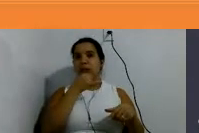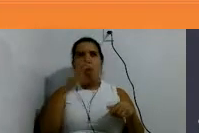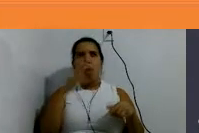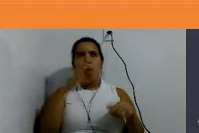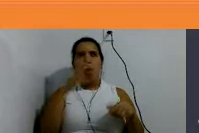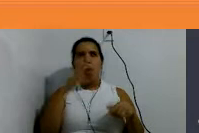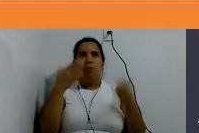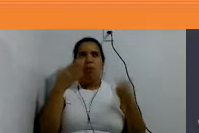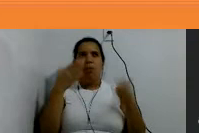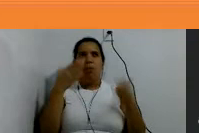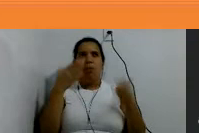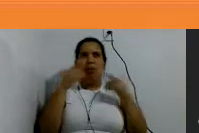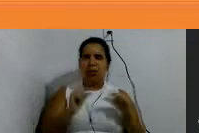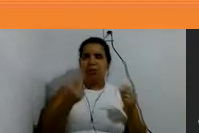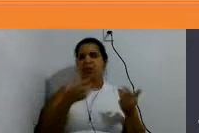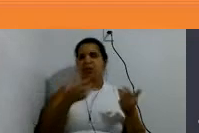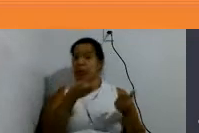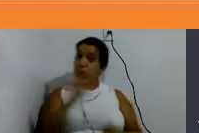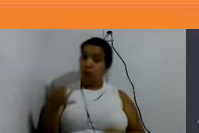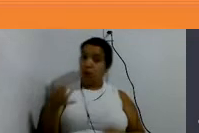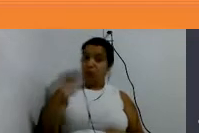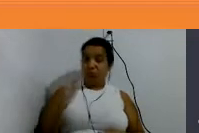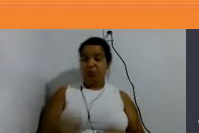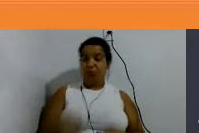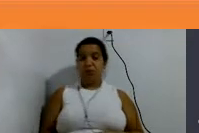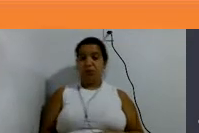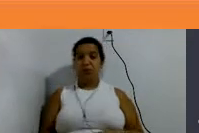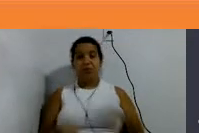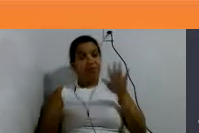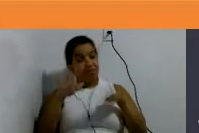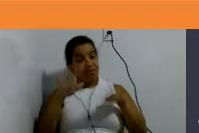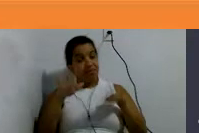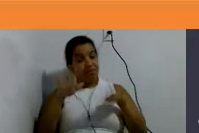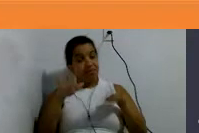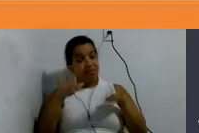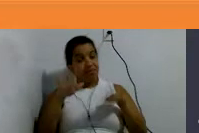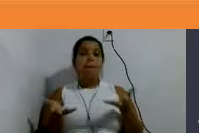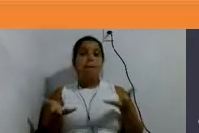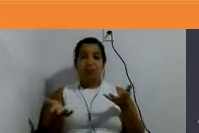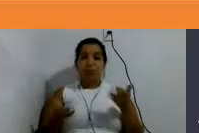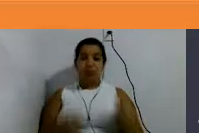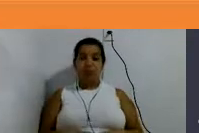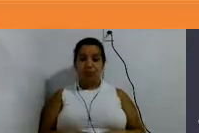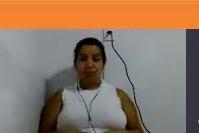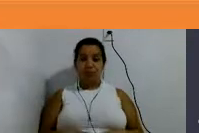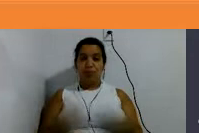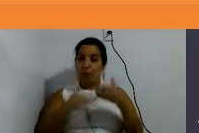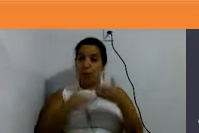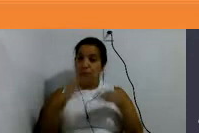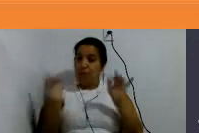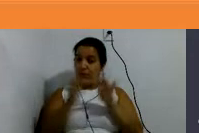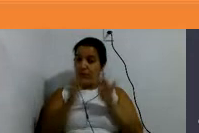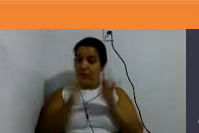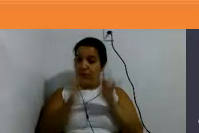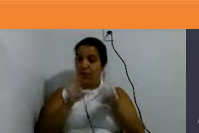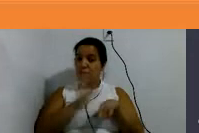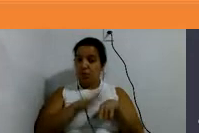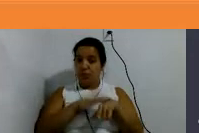vai demorar 30. Então, tudo isso interfere também no processo de transmissão da doença.